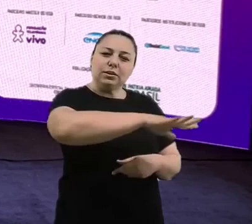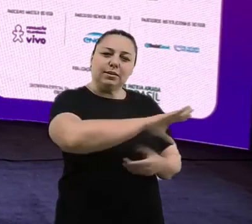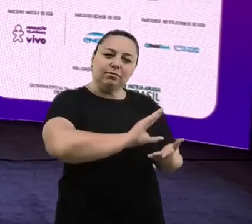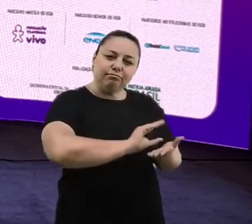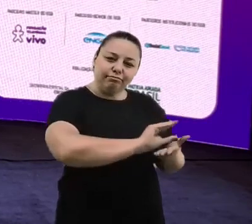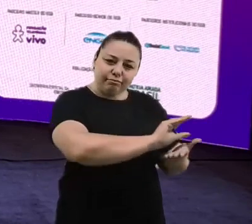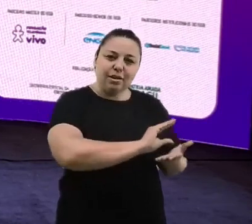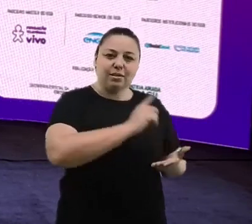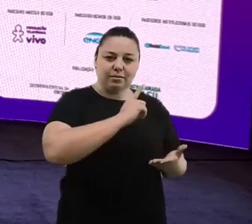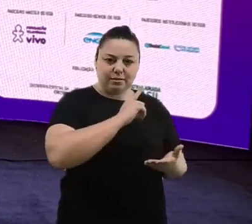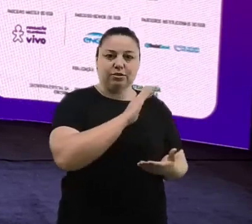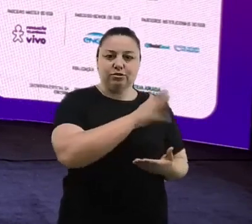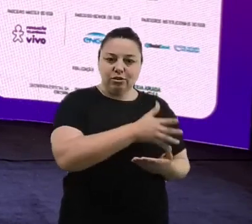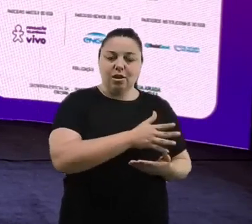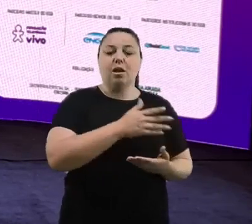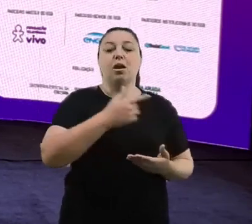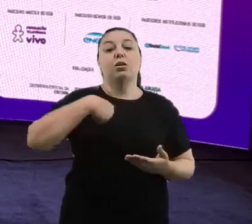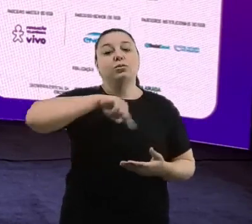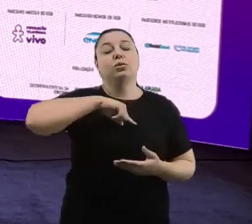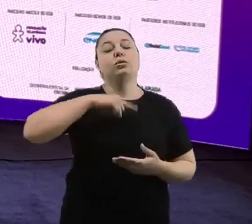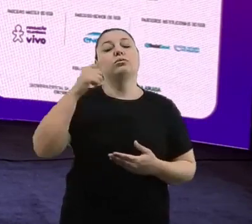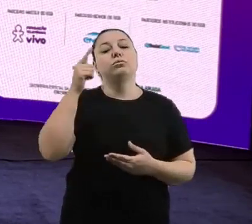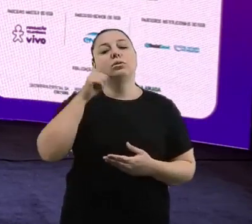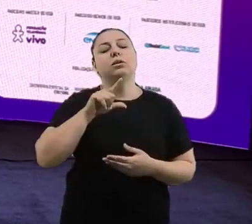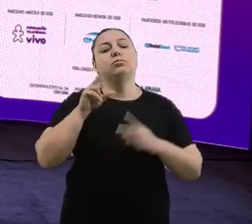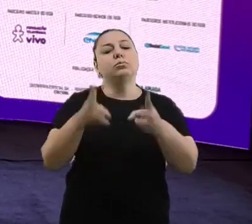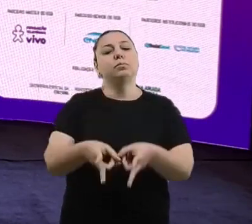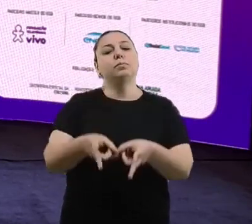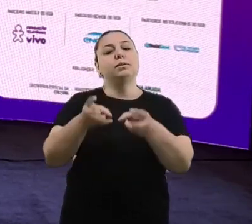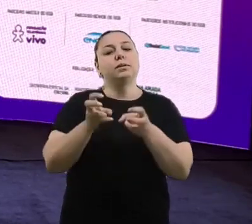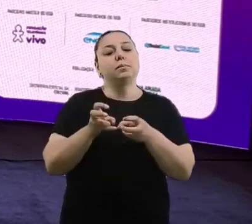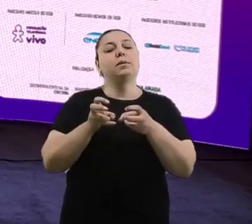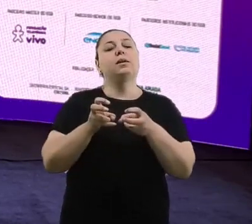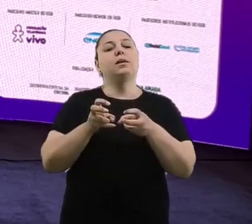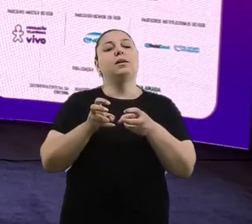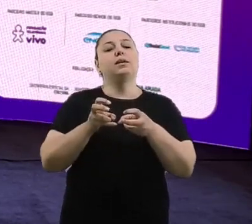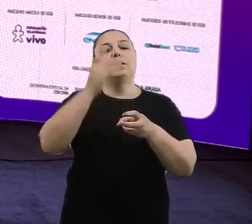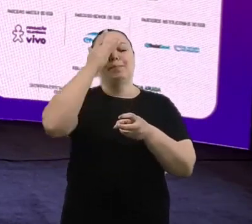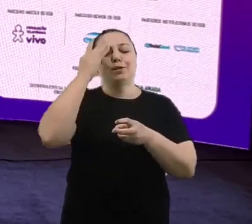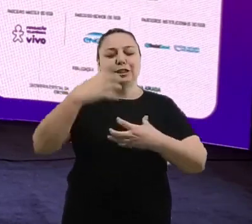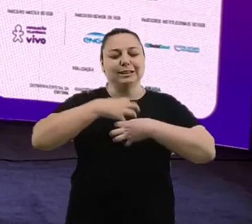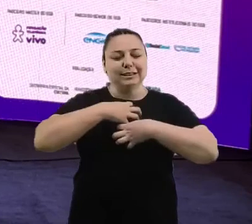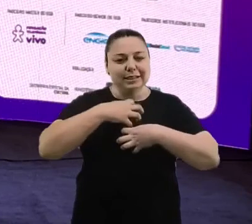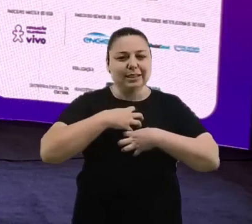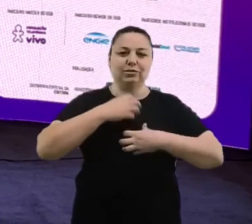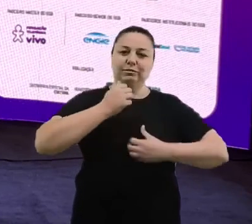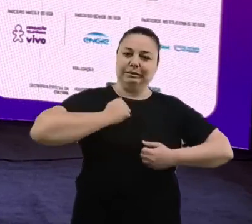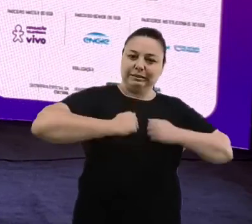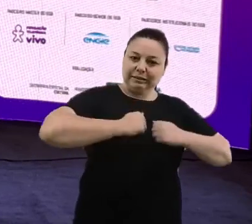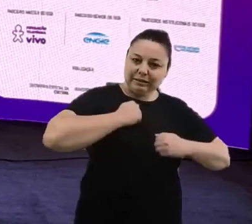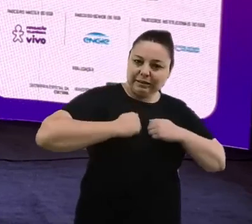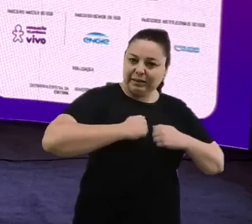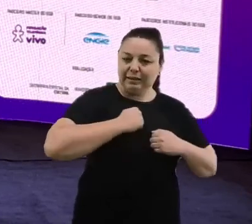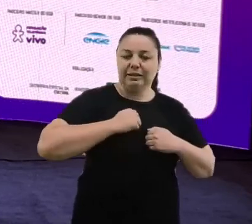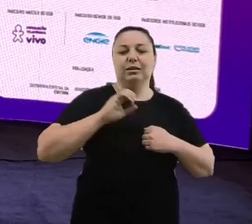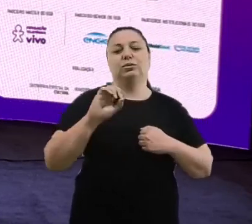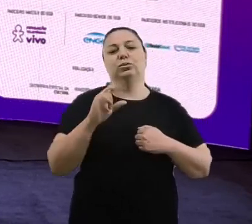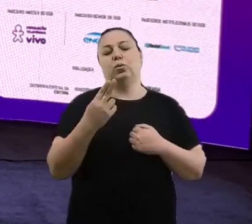conseguimos observar uma redução no nível de sintomas de ansiedade, tanto de ansiedade generalizada quanto de